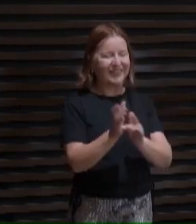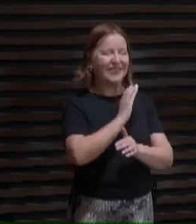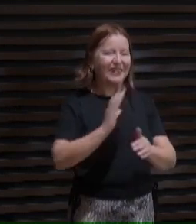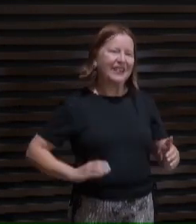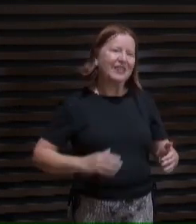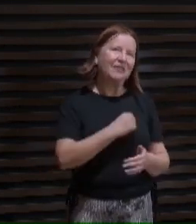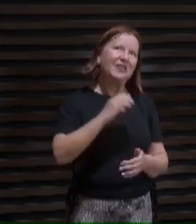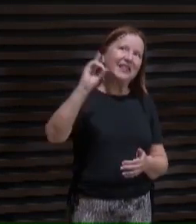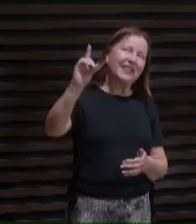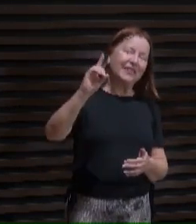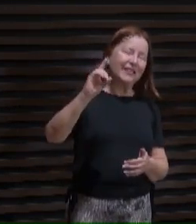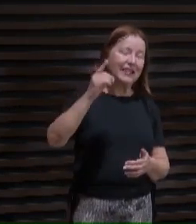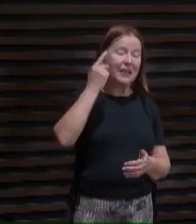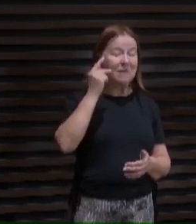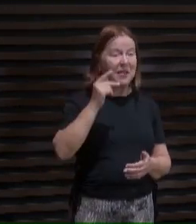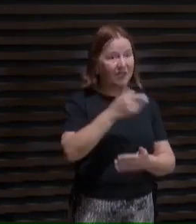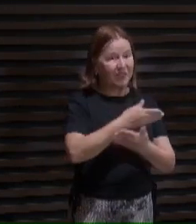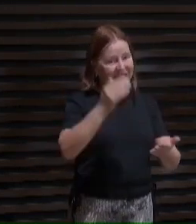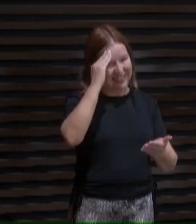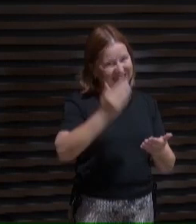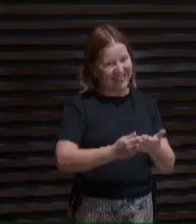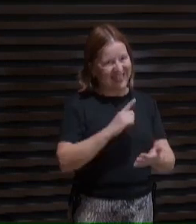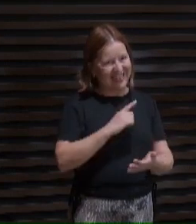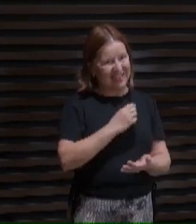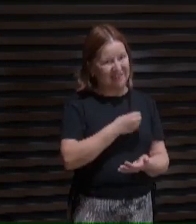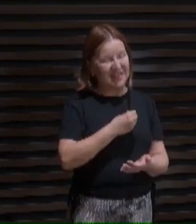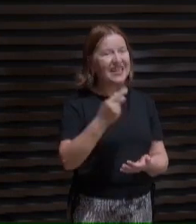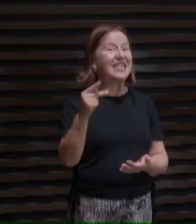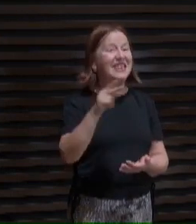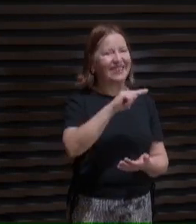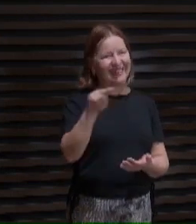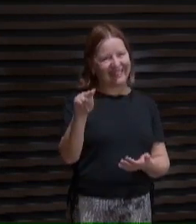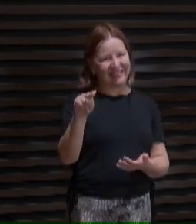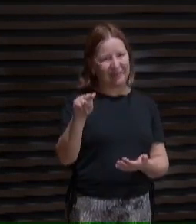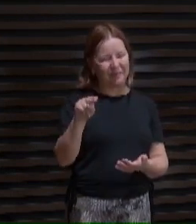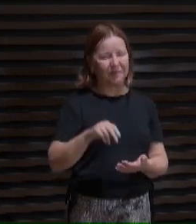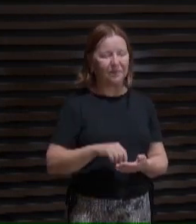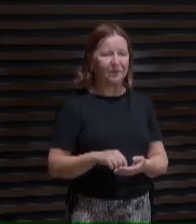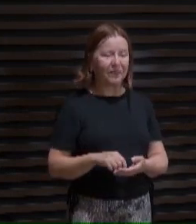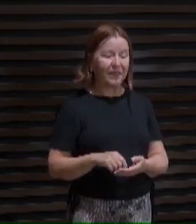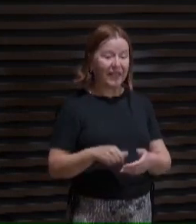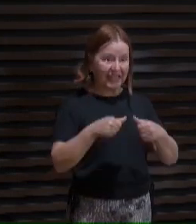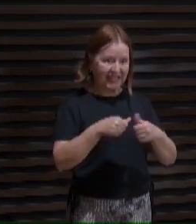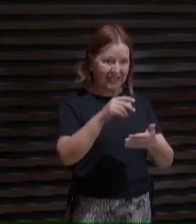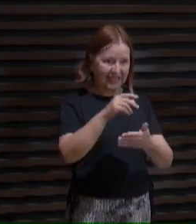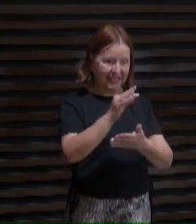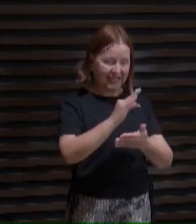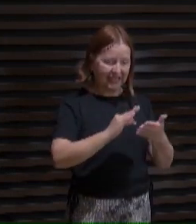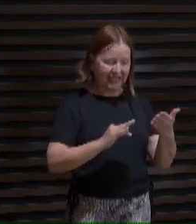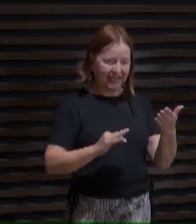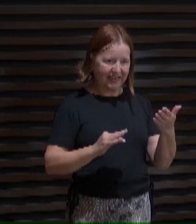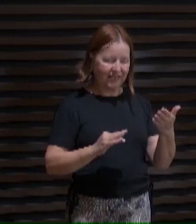de Deus, e para que, crendo, tenhais vida em seu nome. Aqui nesse texto, ele está dizendo